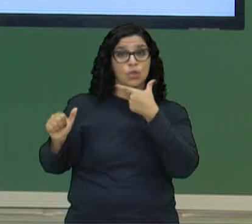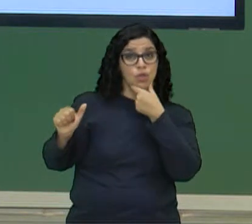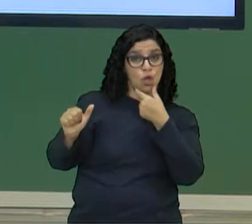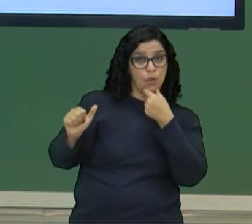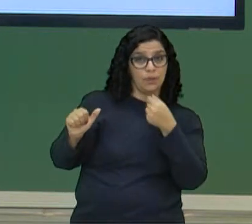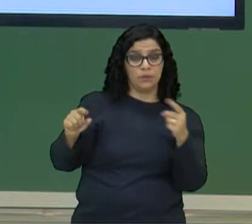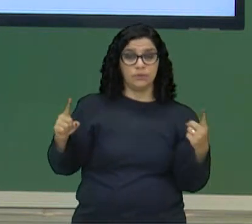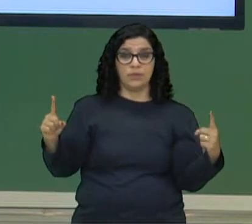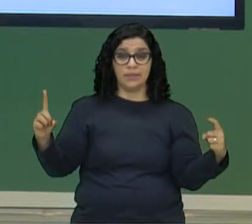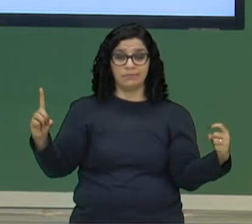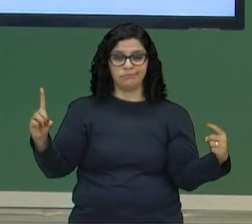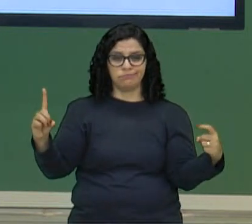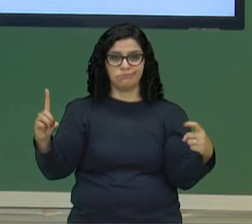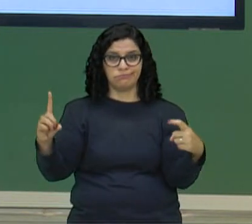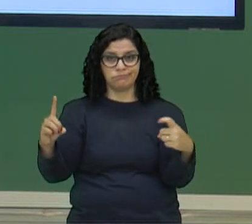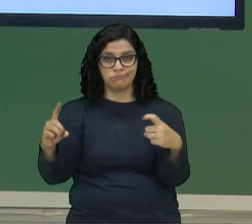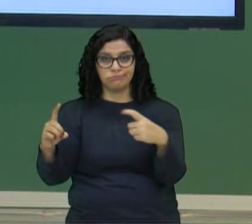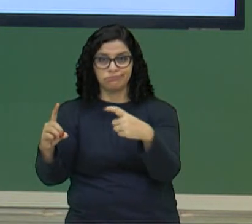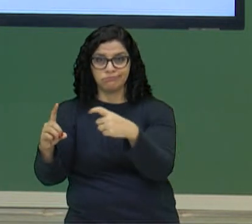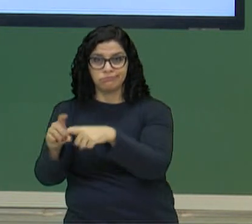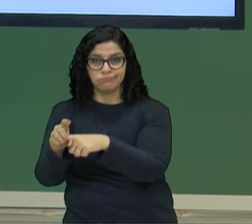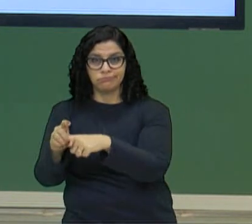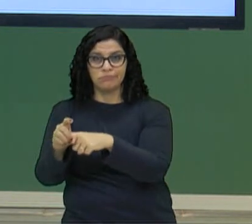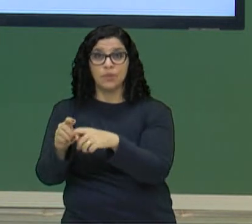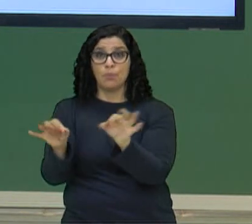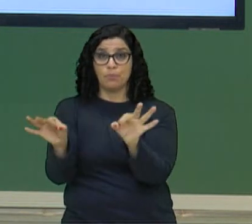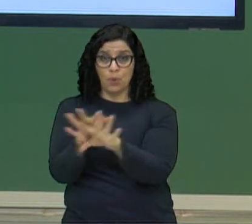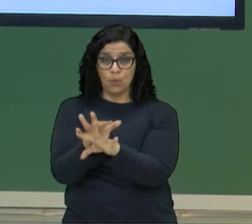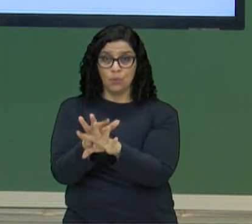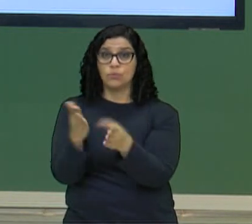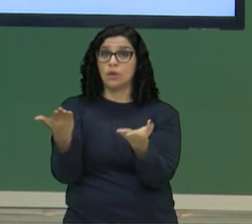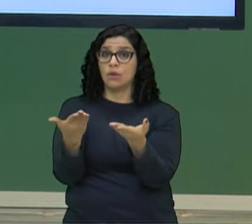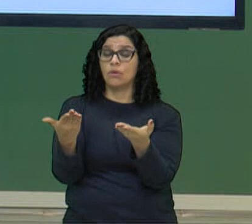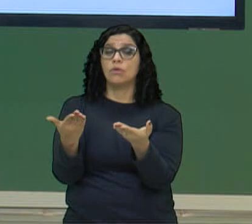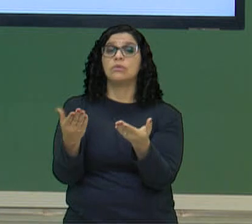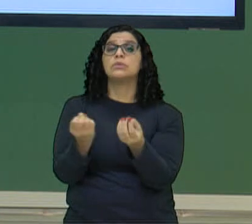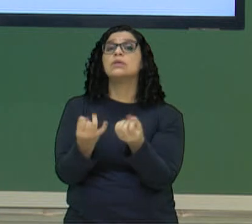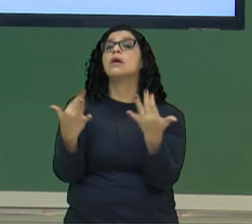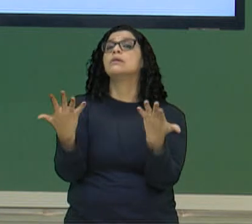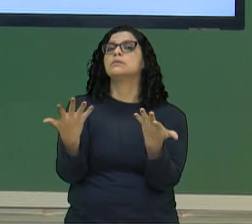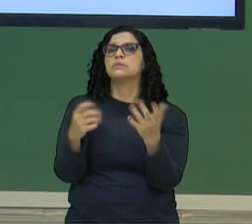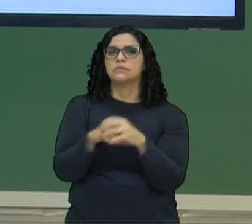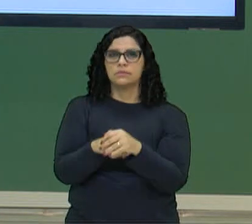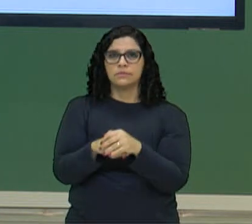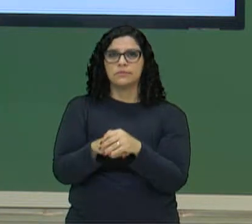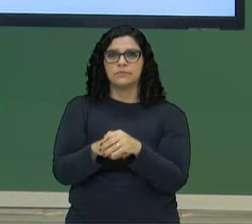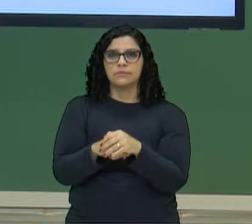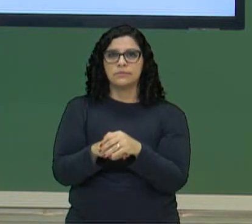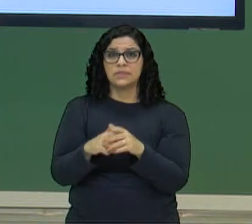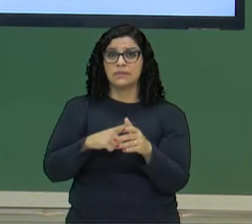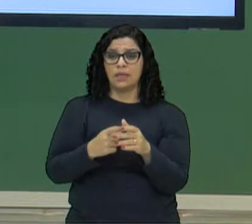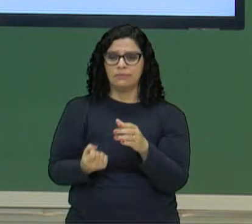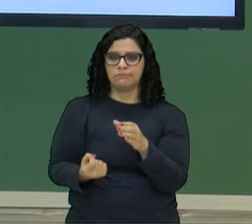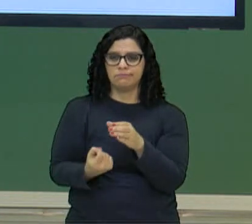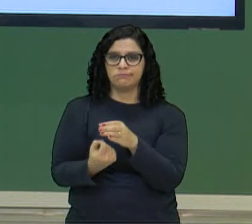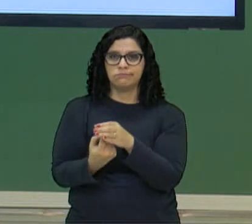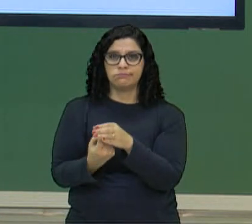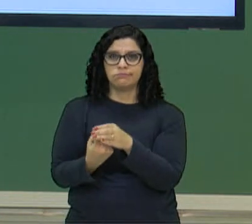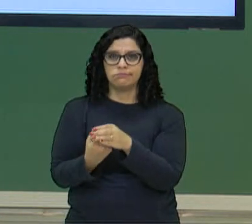masculino vai até o feminino, fecunda. Quando ele fecunda o feminino, o que acontece? Nasce ali em